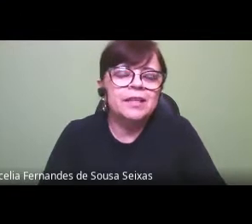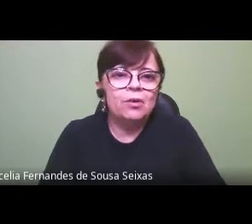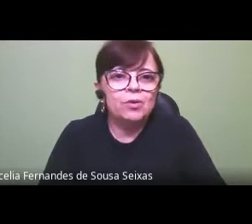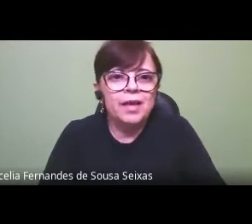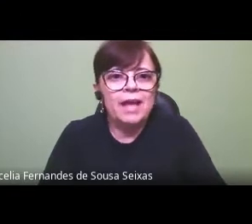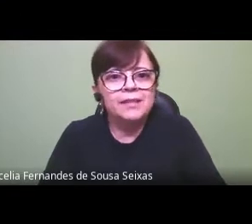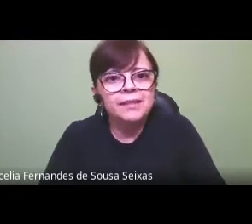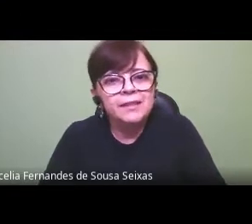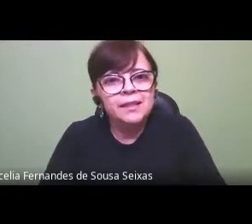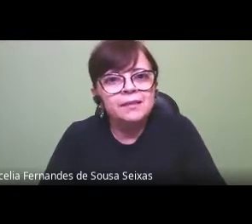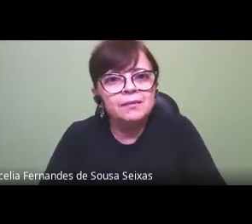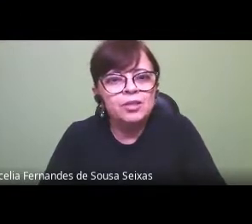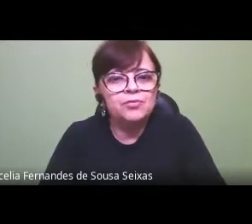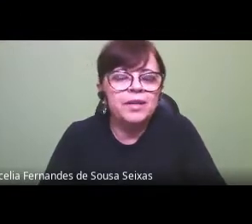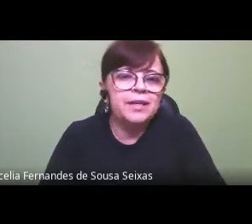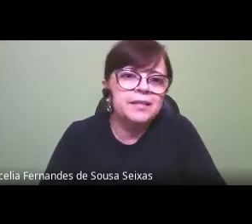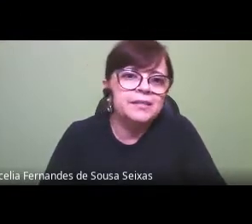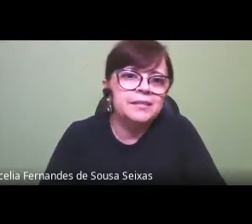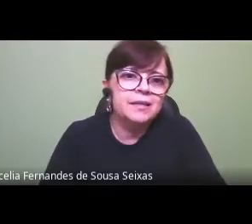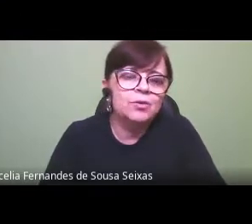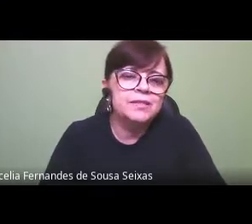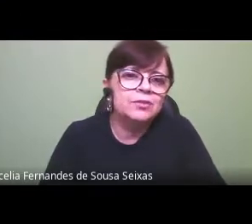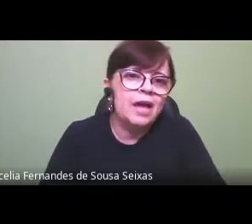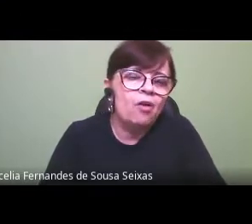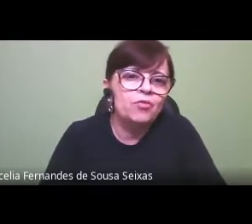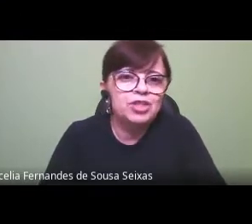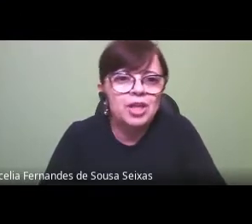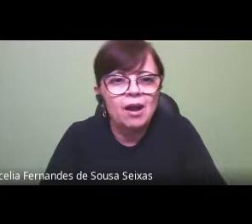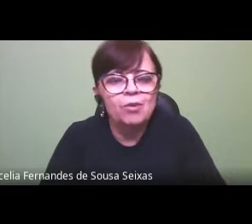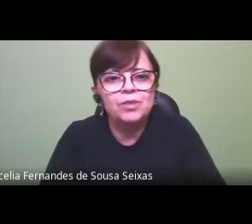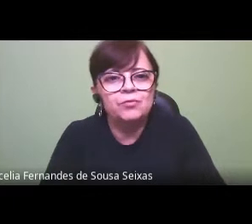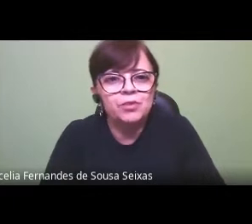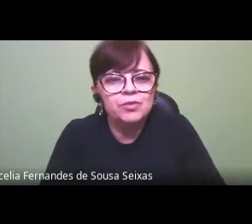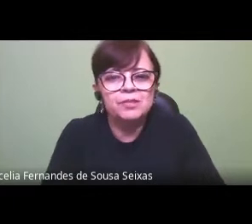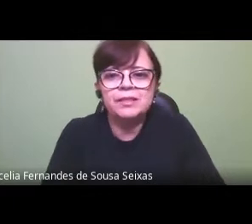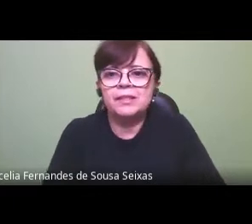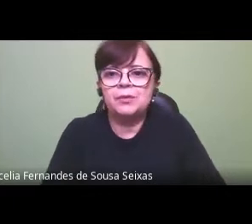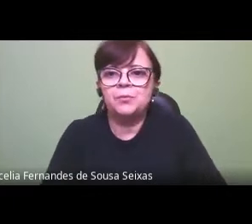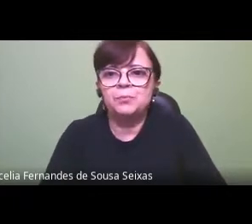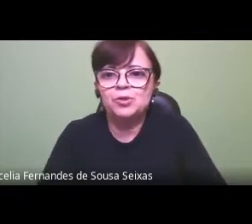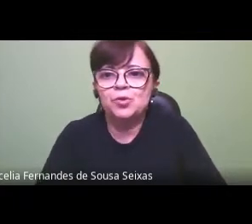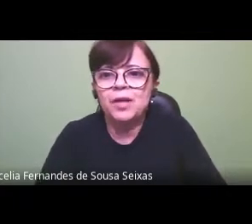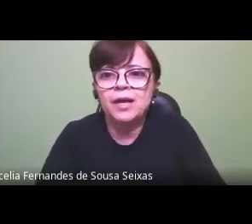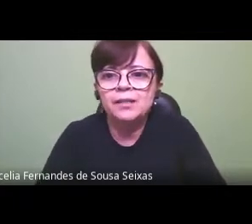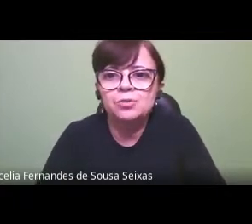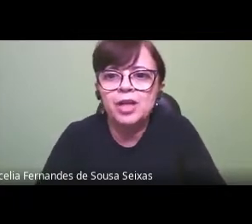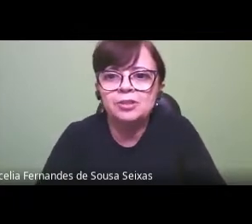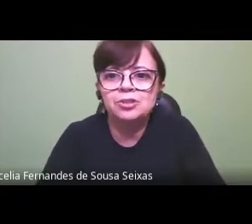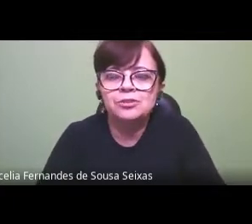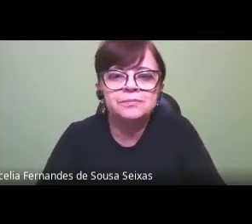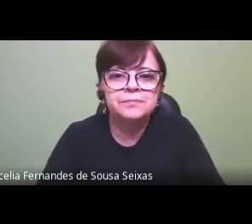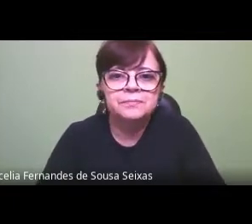Você não entendeu o quê? A linha, a diferença, horizontal, vertical, o que foi que você não entendeu? Pode colocar aí